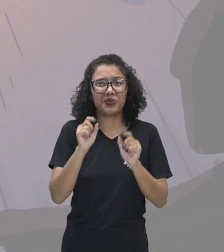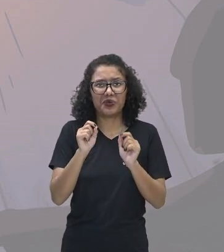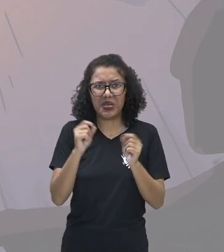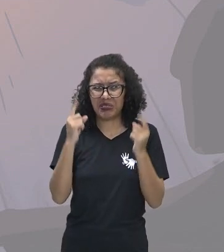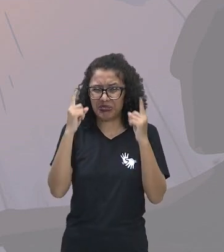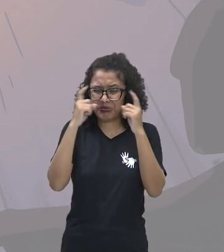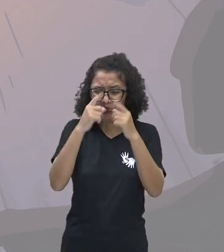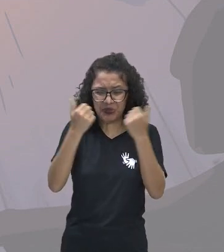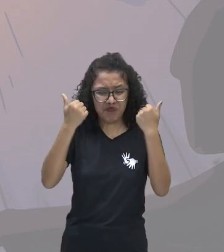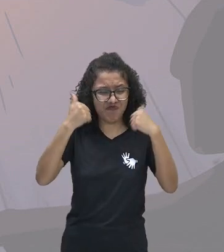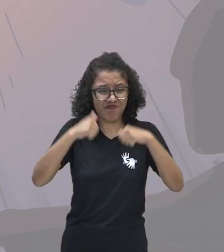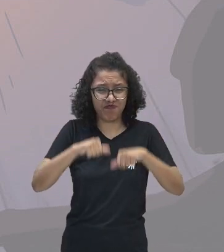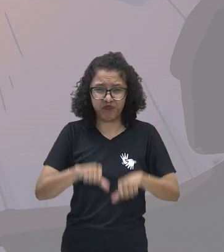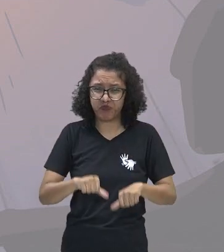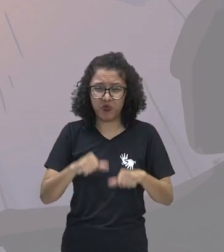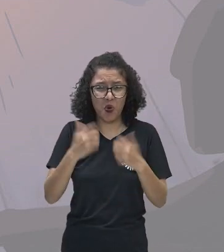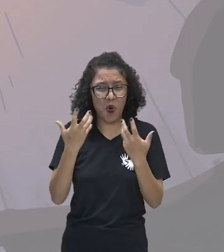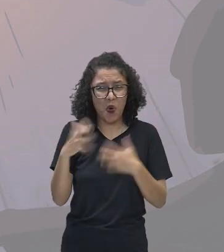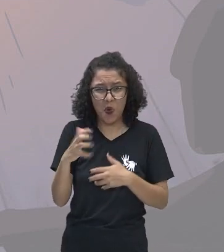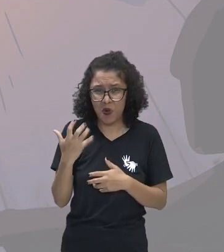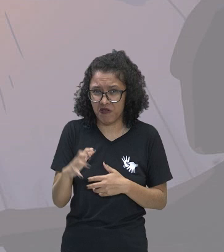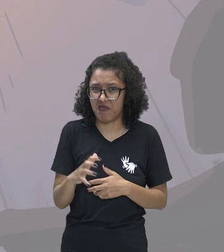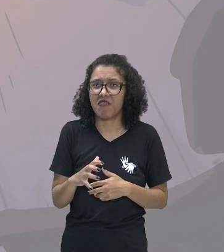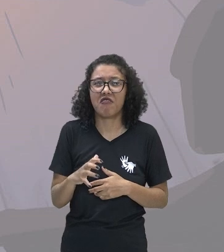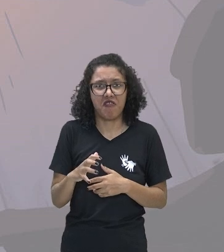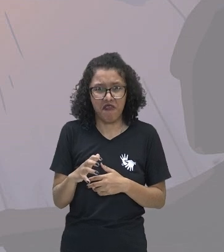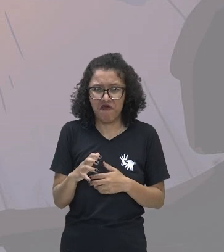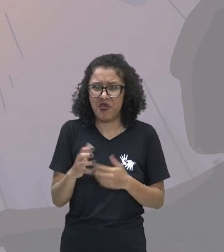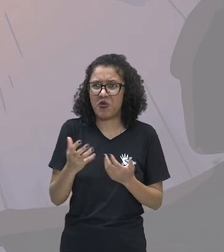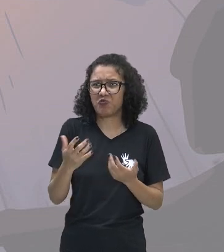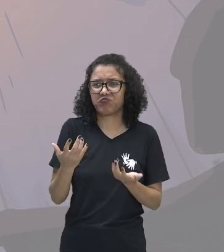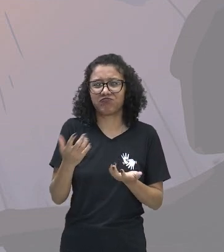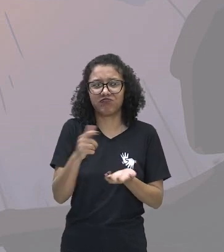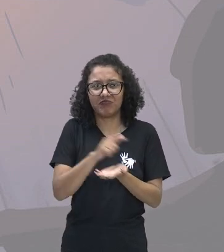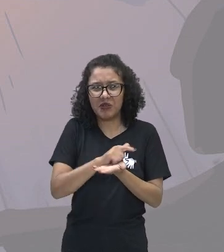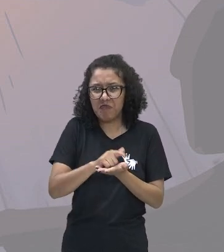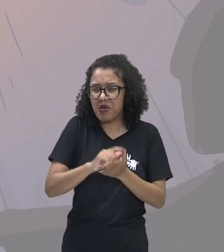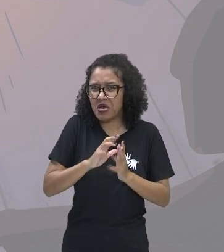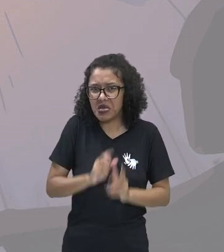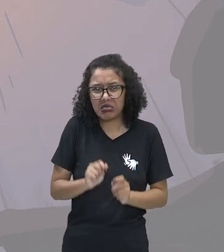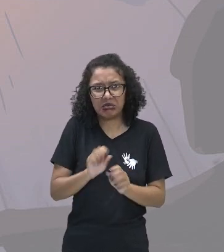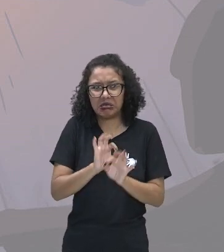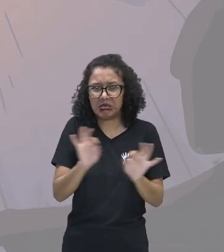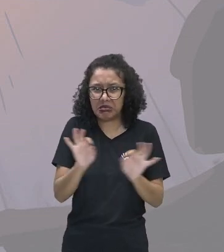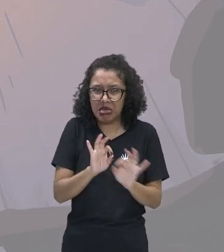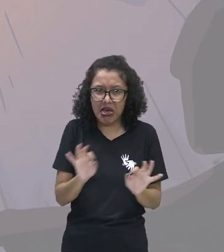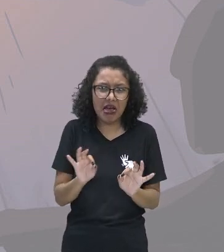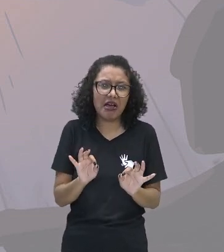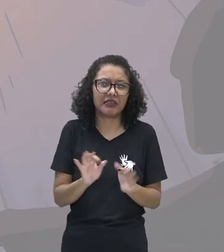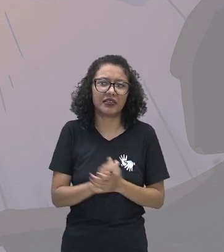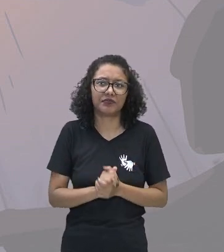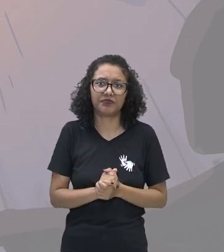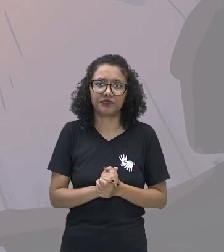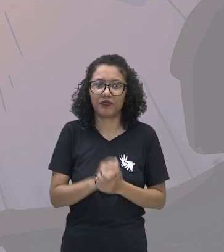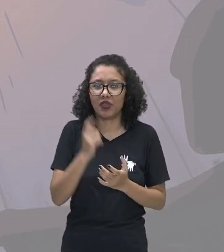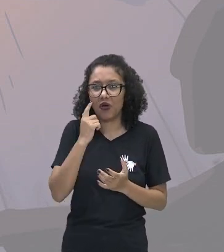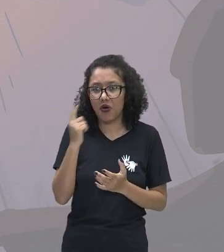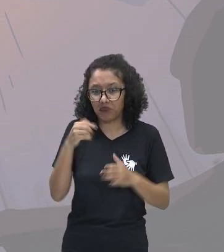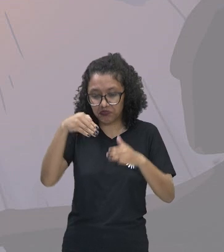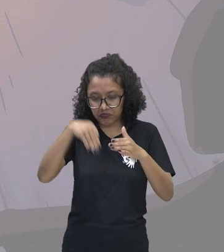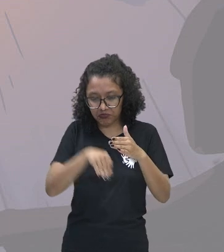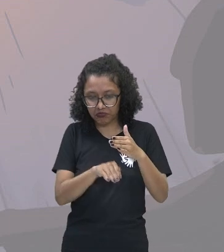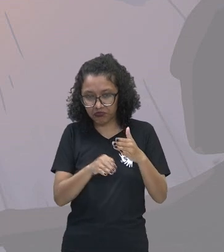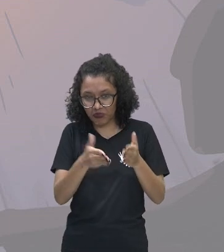e insalubres. O que vai acontecer é que dentro dessas a gente pode observar aqui, onde nós estamos, no porão do